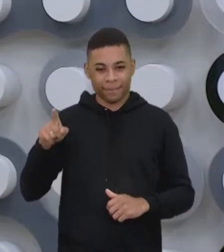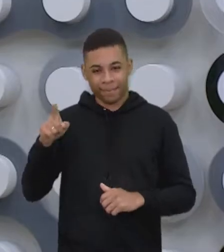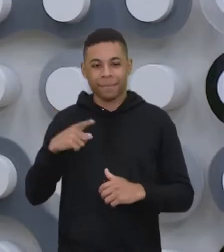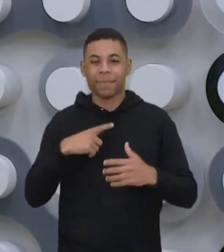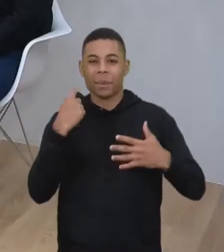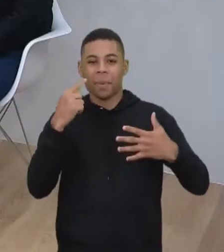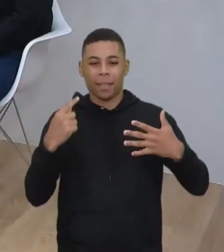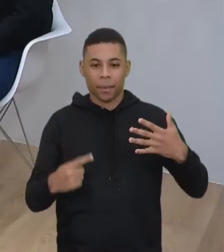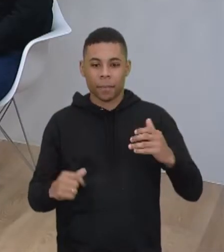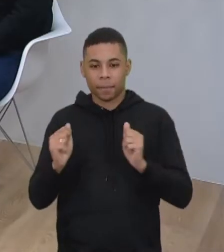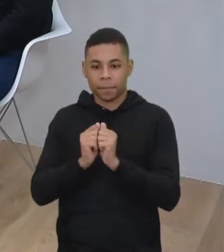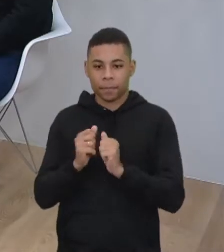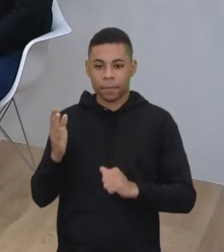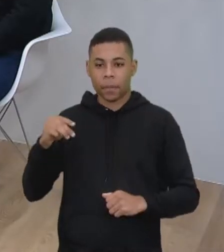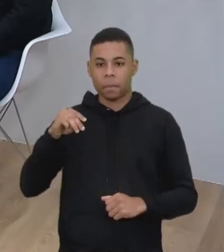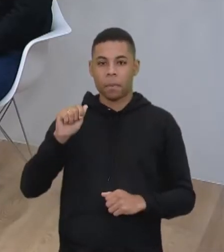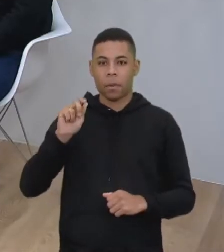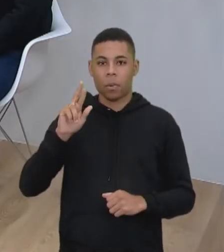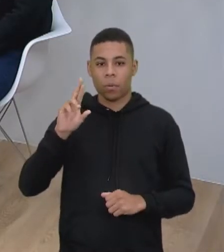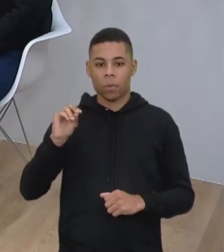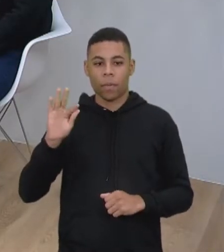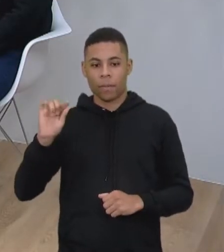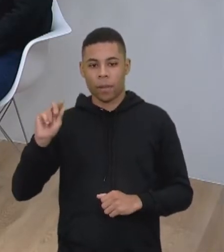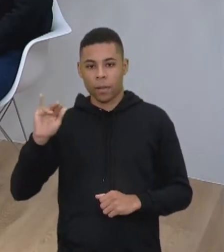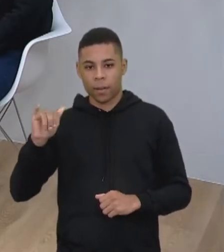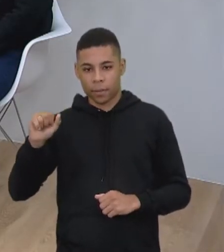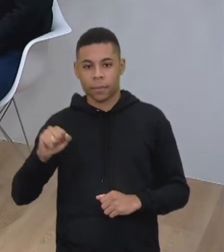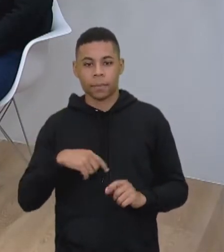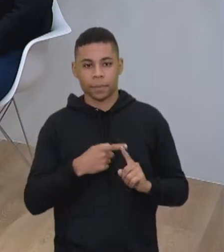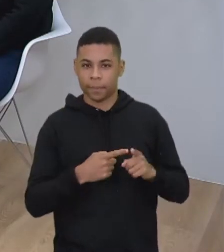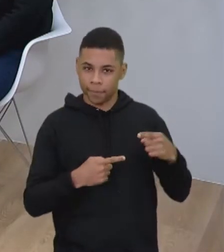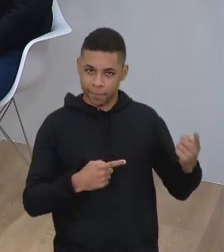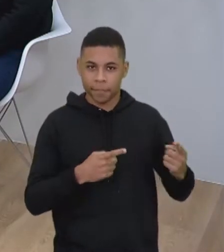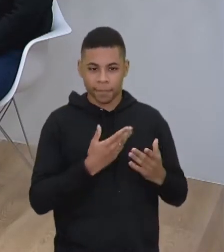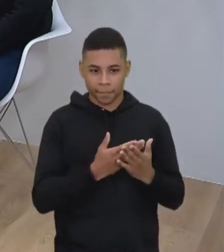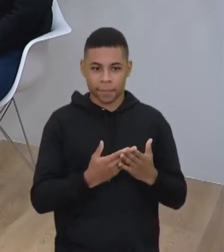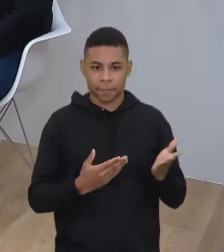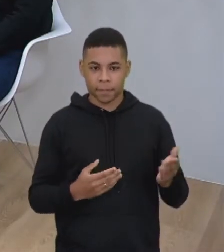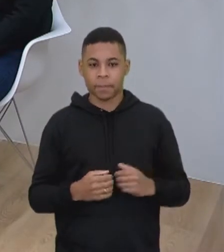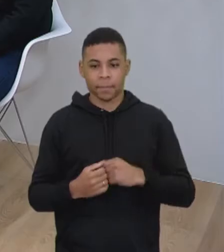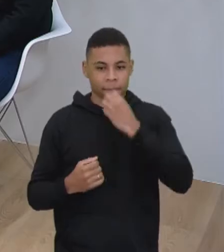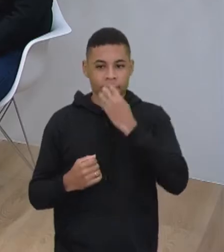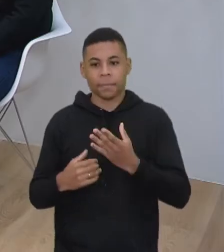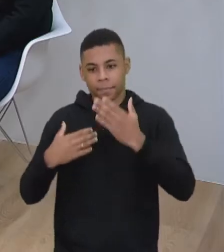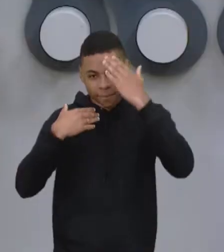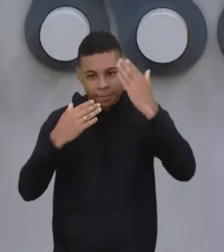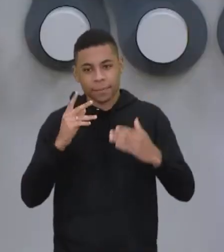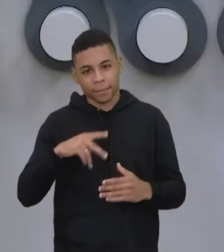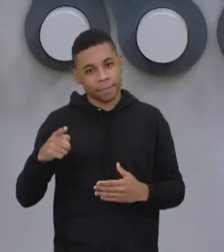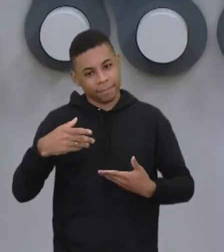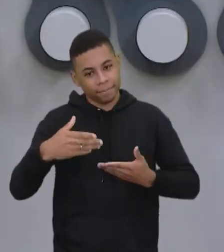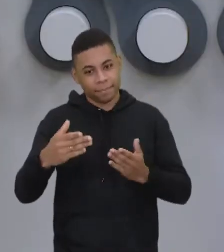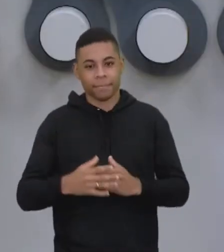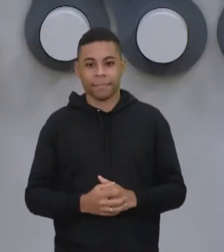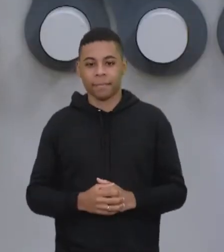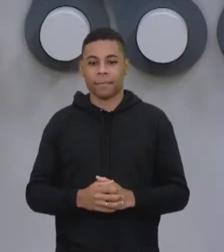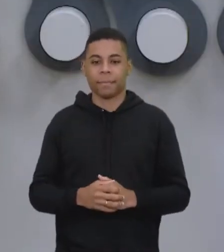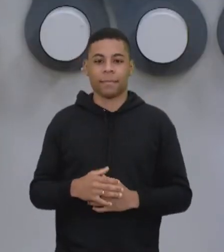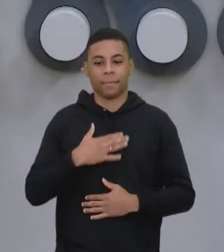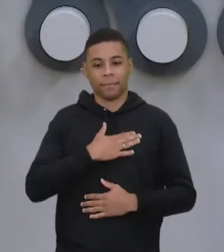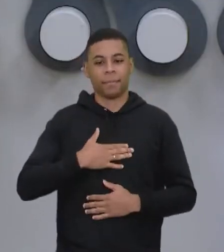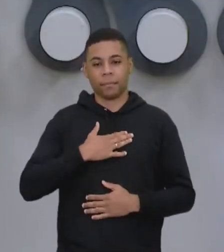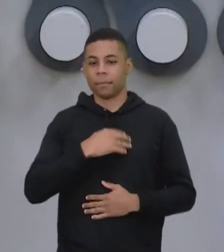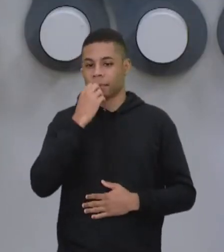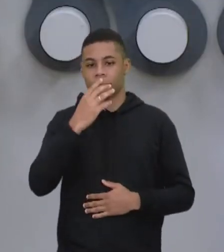Está aqui comigo o professor Mauro Farias e o professor Jocélio. Gente. Tudo bem? É isso aí, olá, gente. Muito obrigado aí, professor, pelo convite. Que bom que a